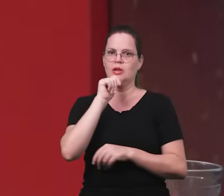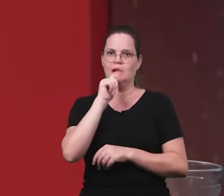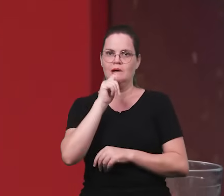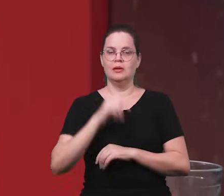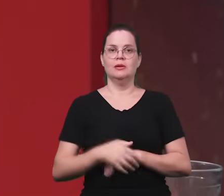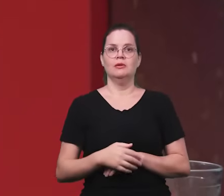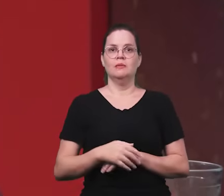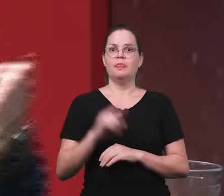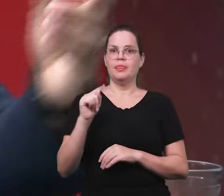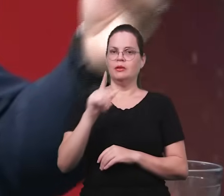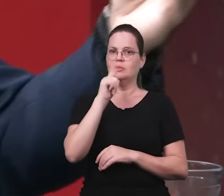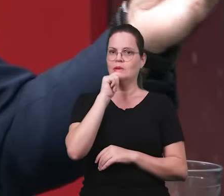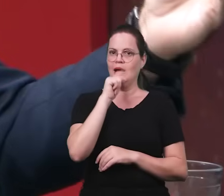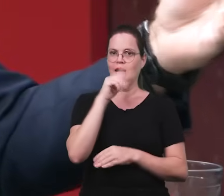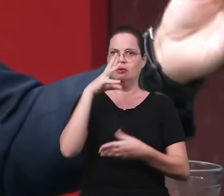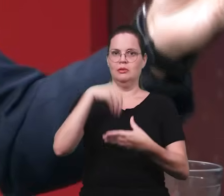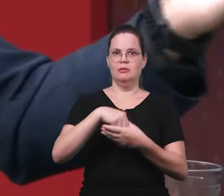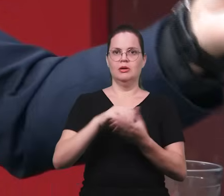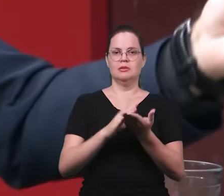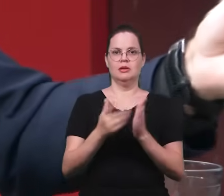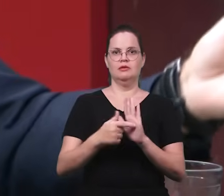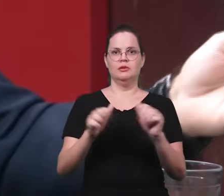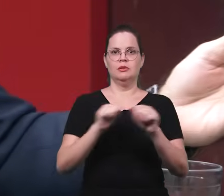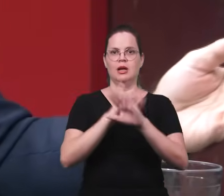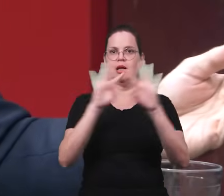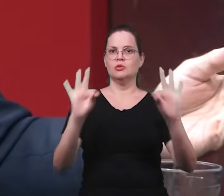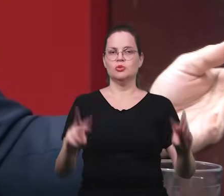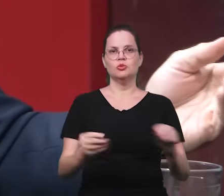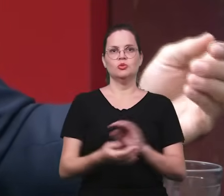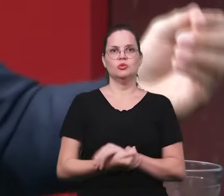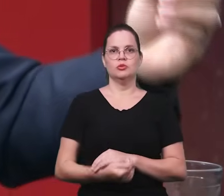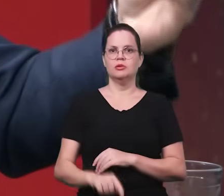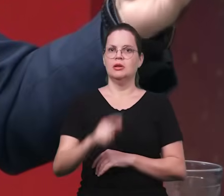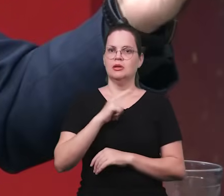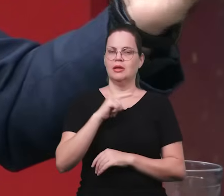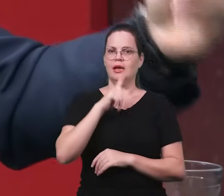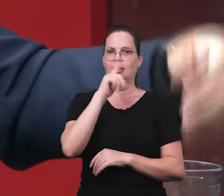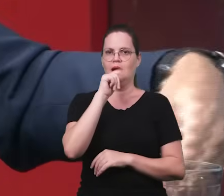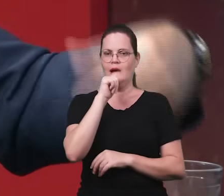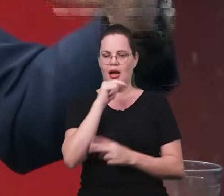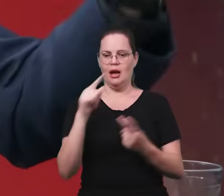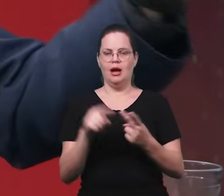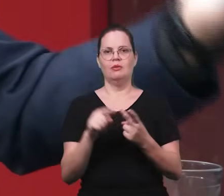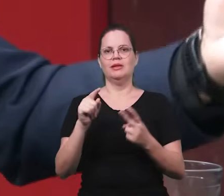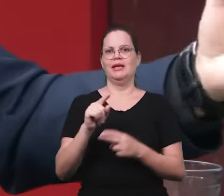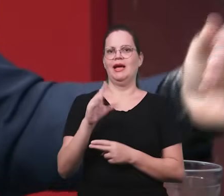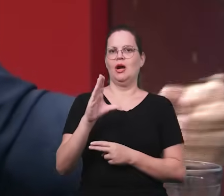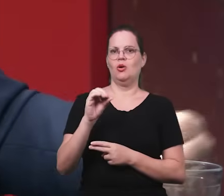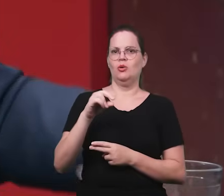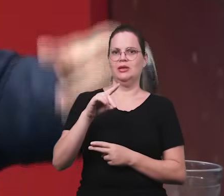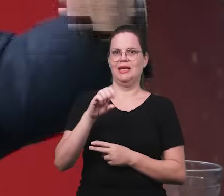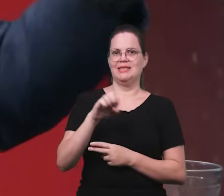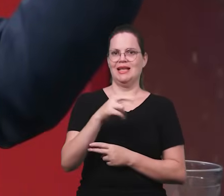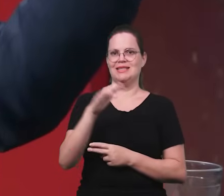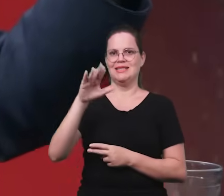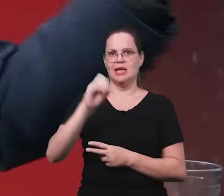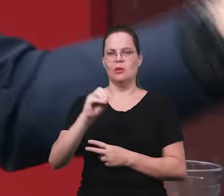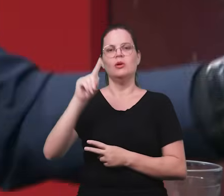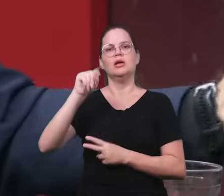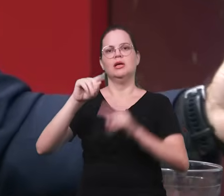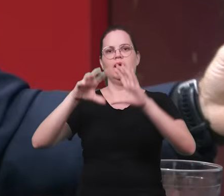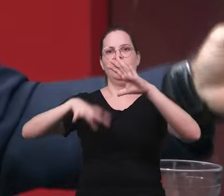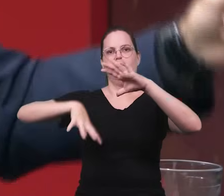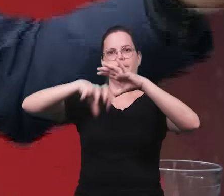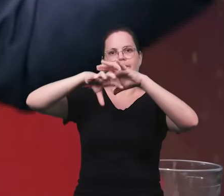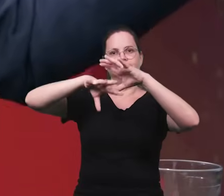que a palavra fala. Você tem a água, tem as evaporação, nuvens, condensação. Você tem os ventos, você tem a formação